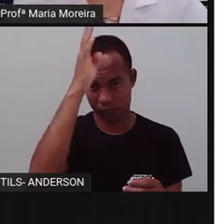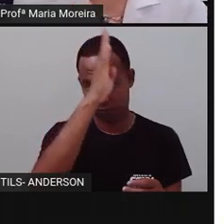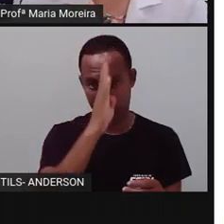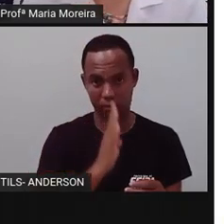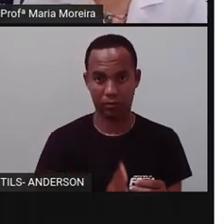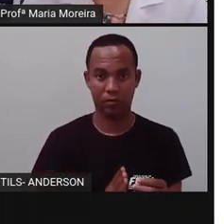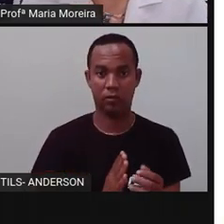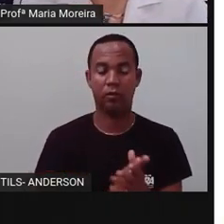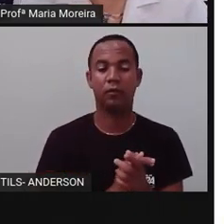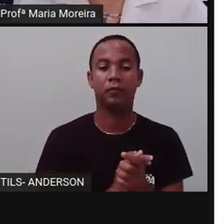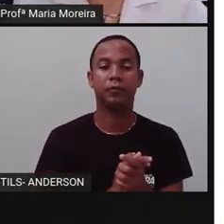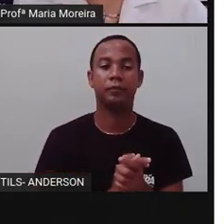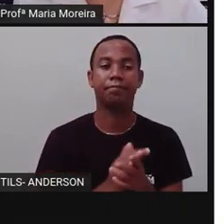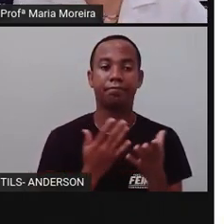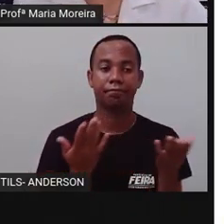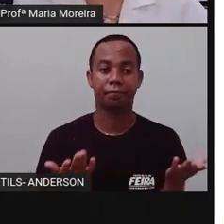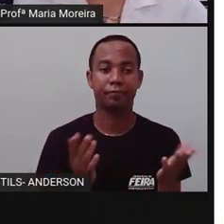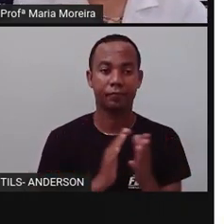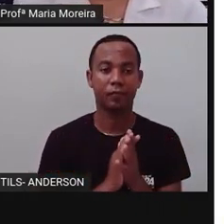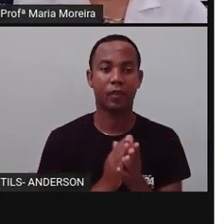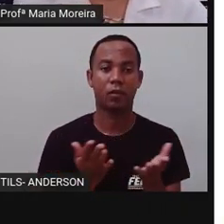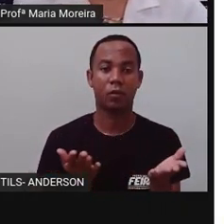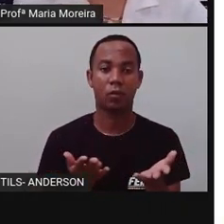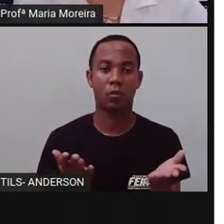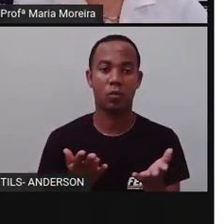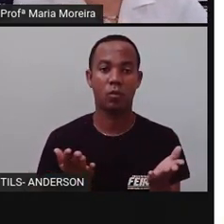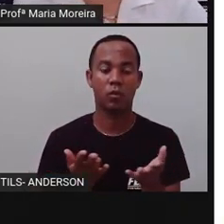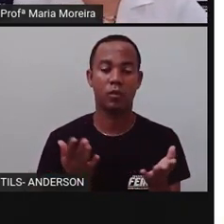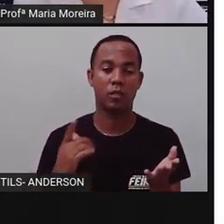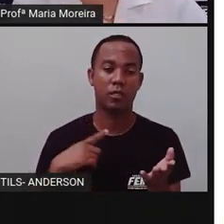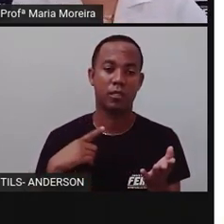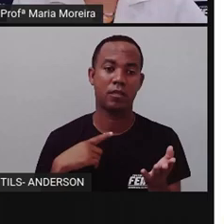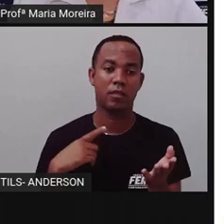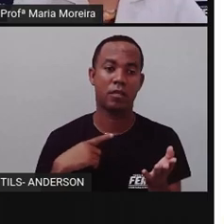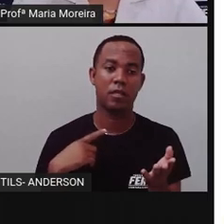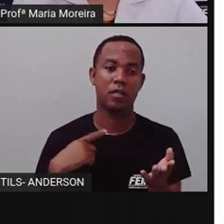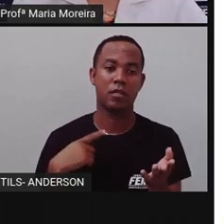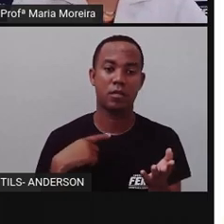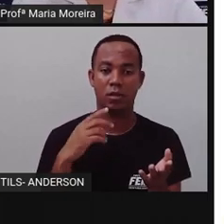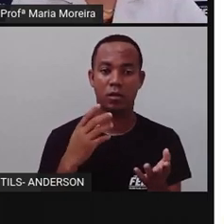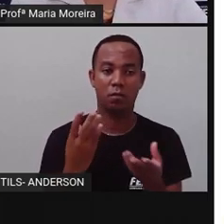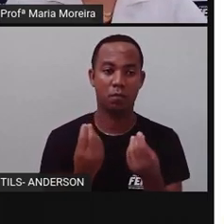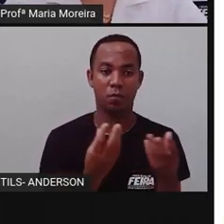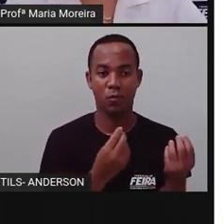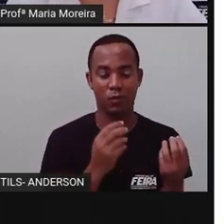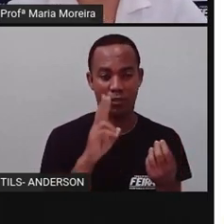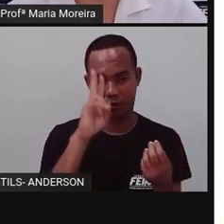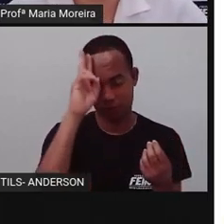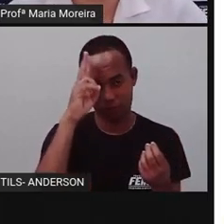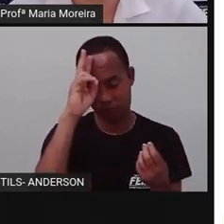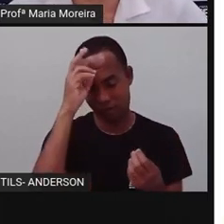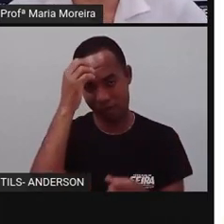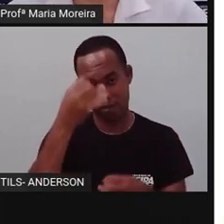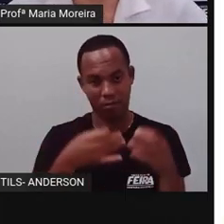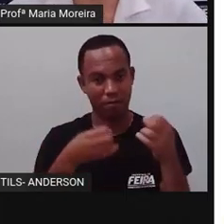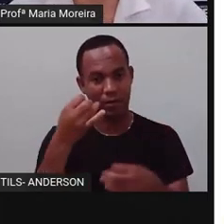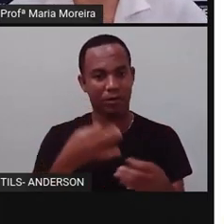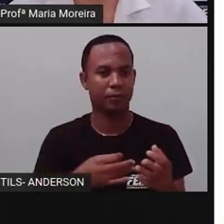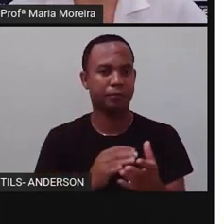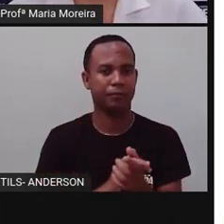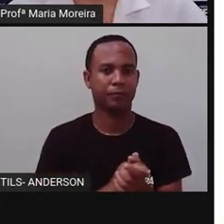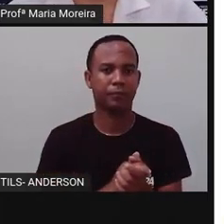um conto, né? E hoje, Anderson, eu vou te dar um pouco de trabalho aí. Um pouco, não, muito trabalho, Anderson.